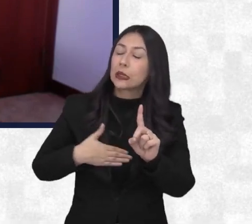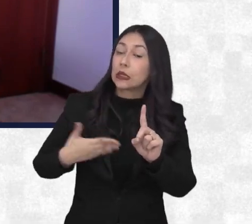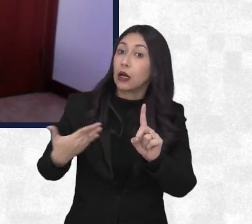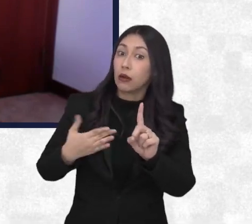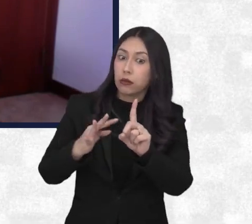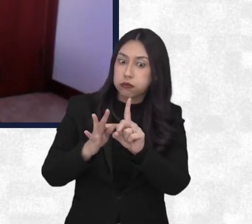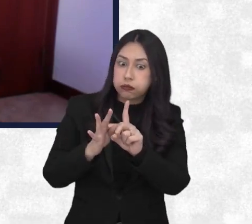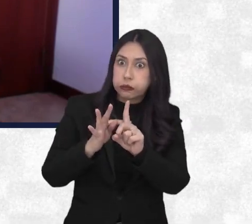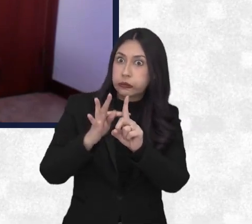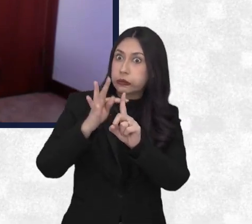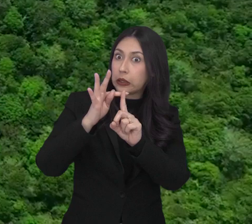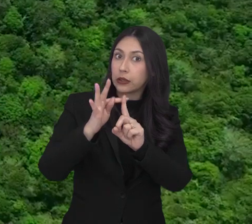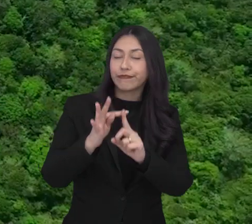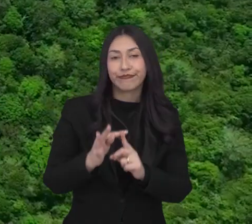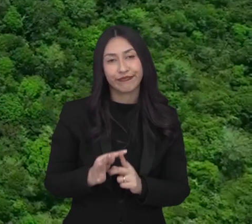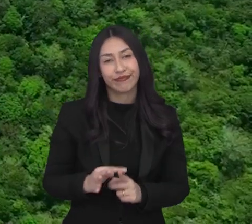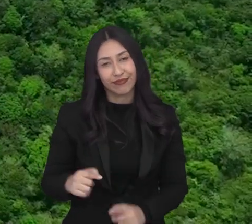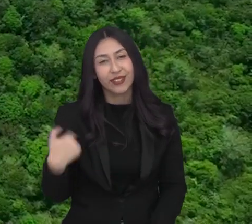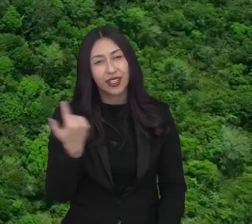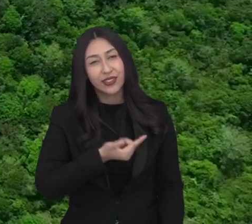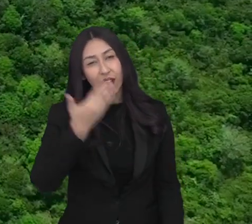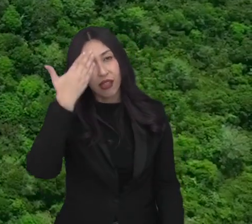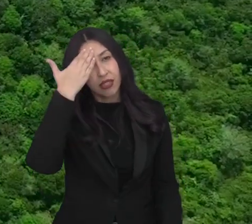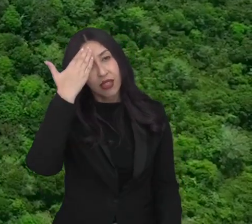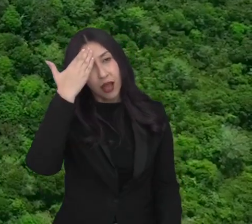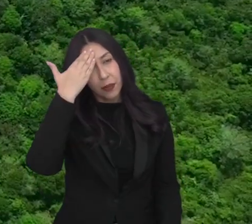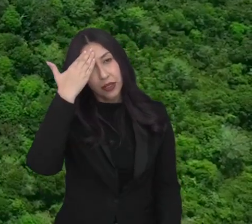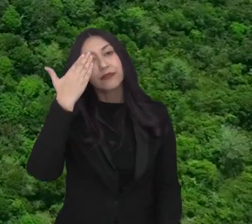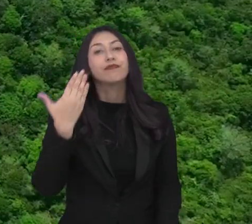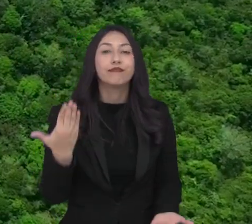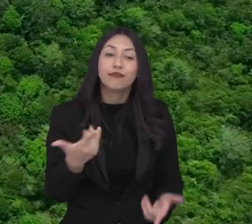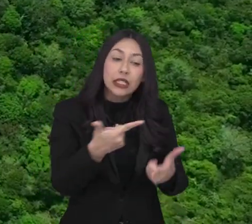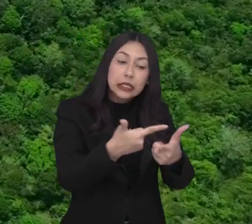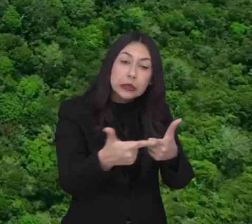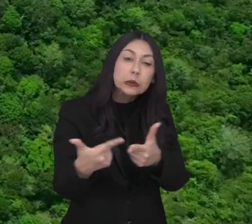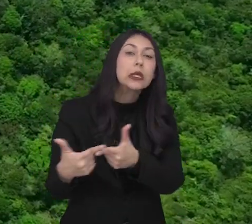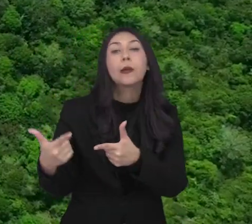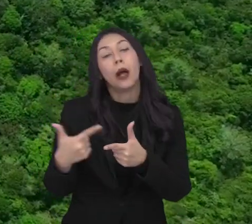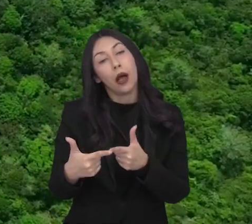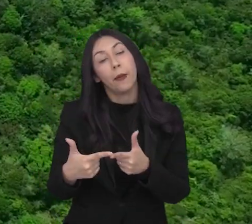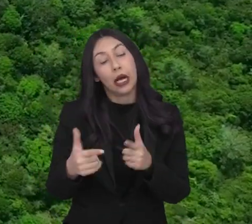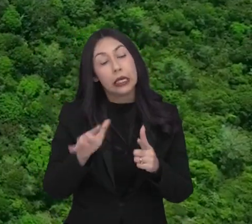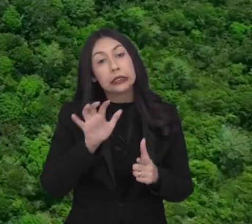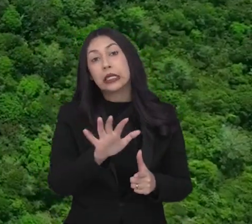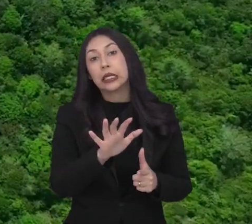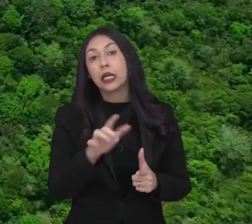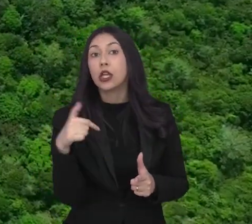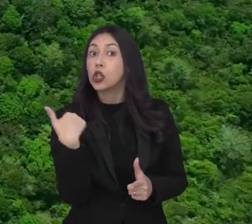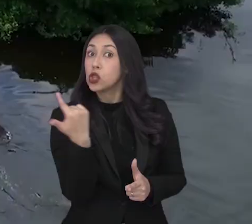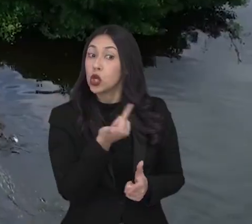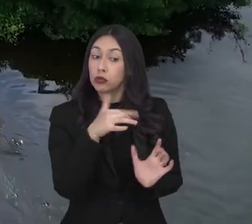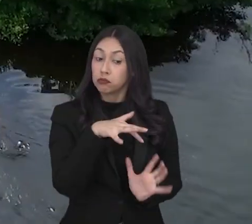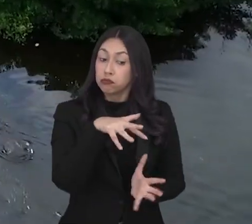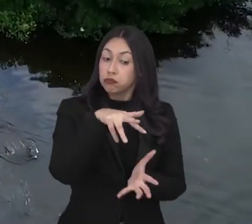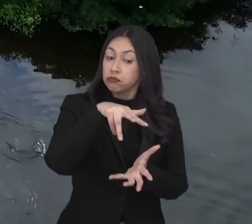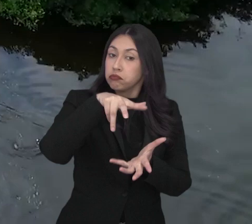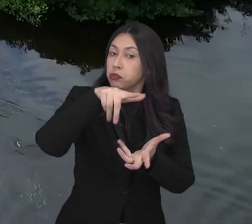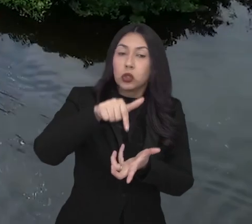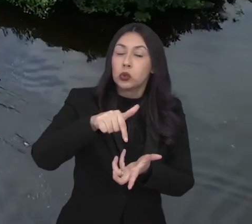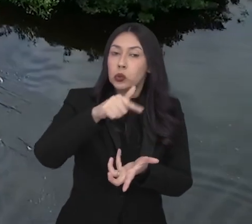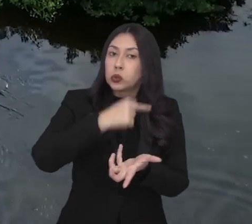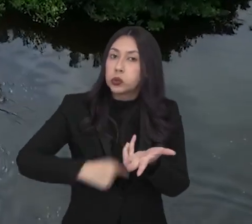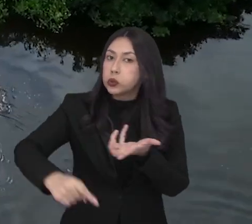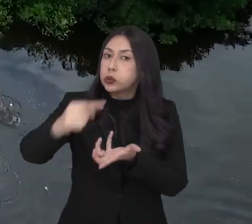estão ficando mais altas. Já não é mais novidade que, diante de um cenário como esse, os esforços precisam ser globais. E